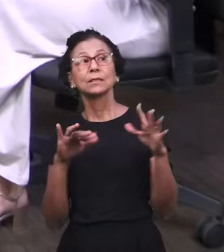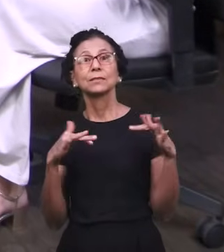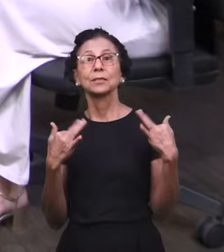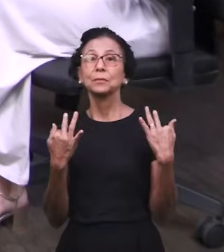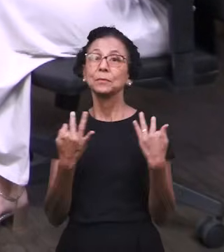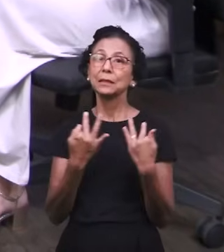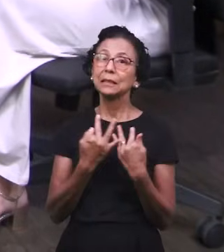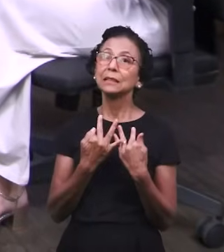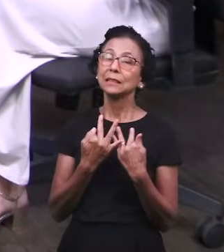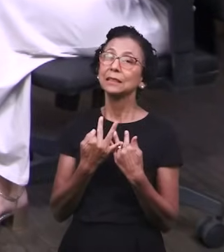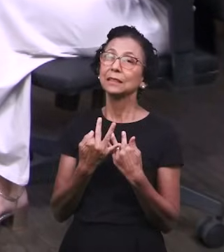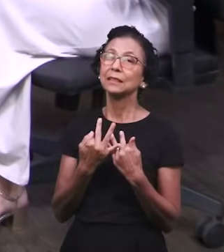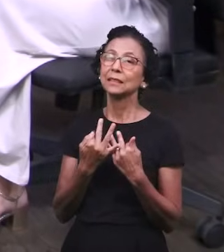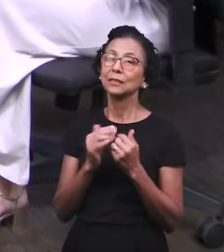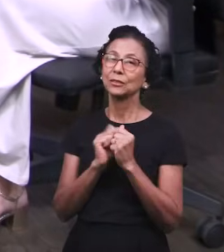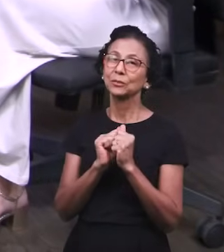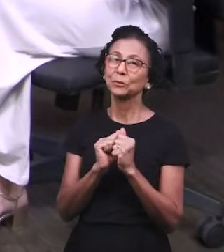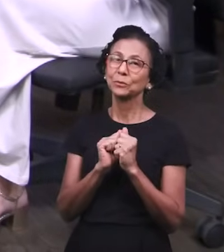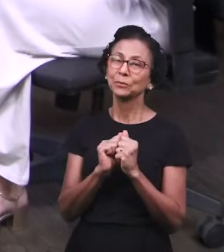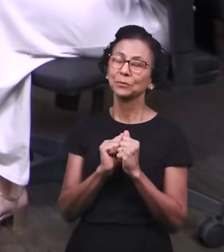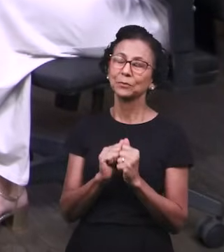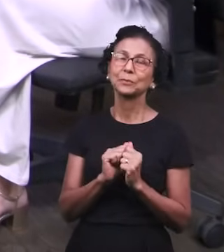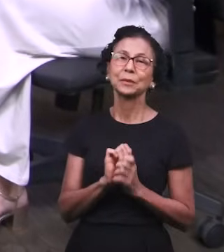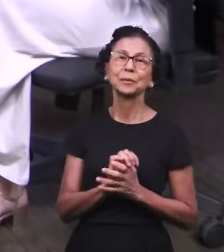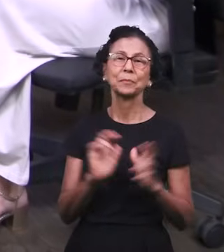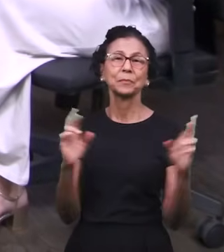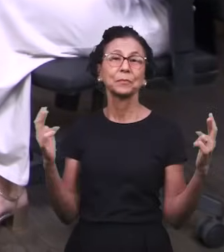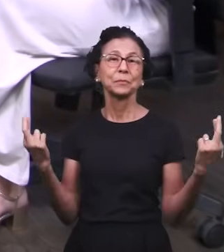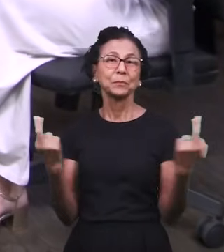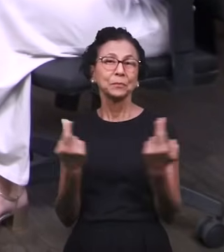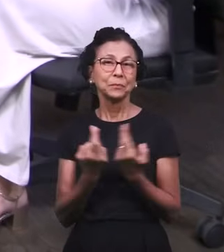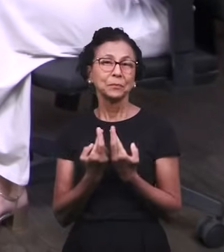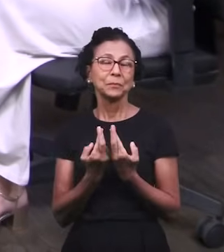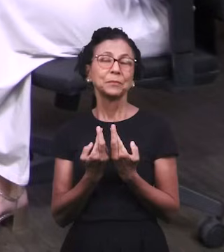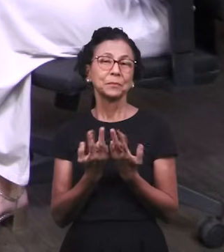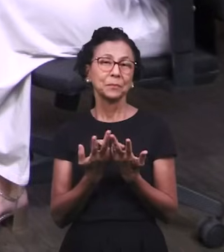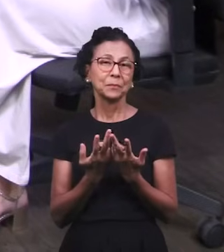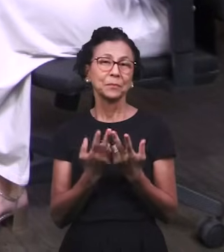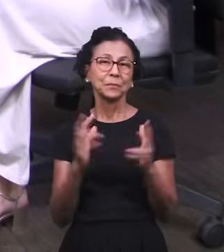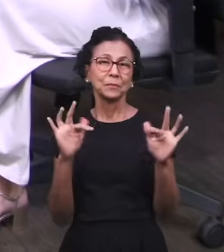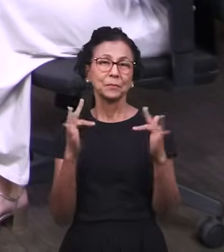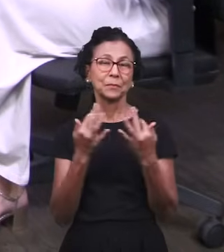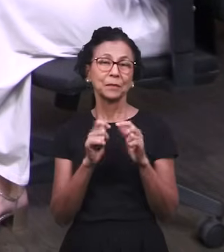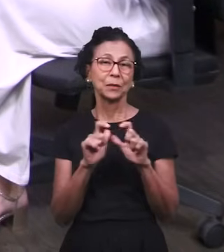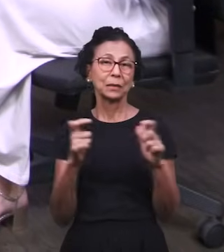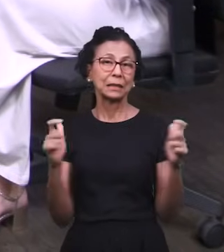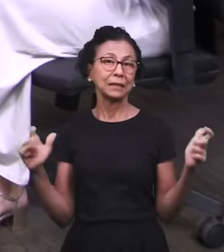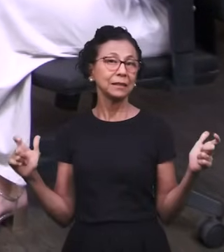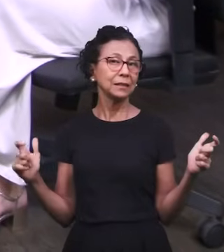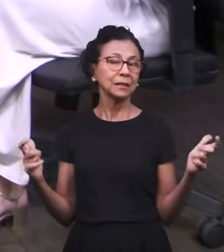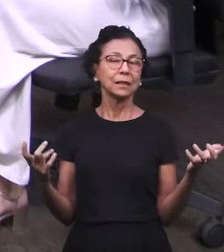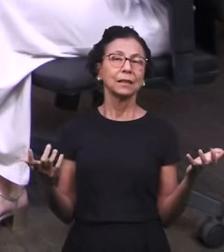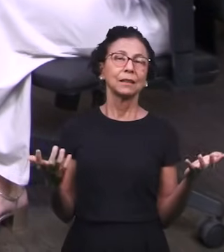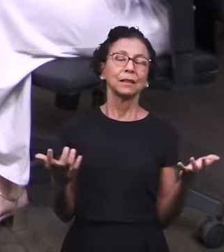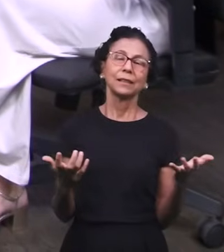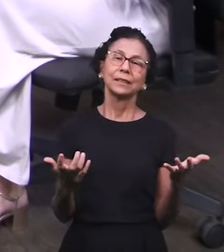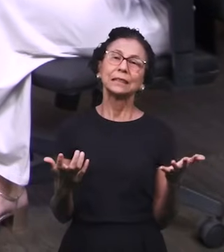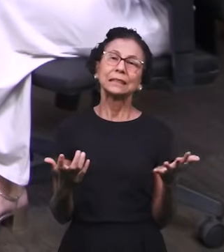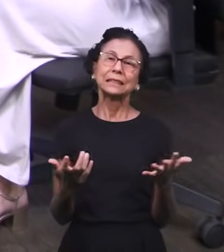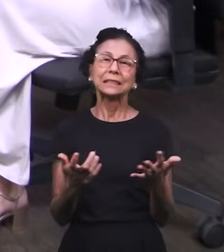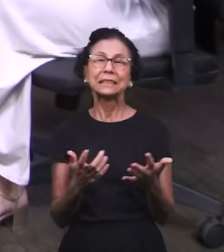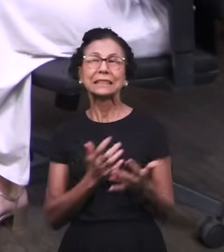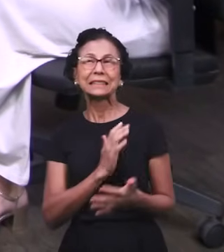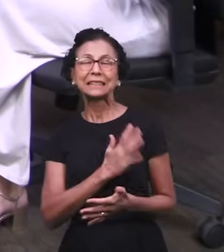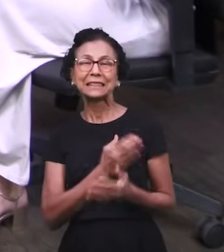É um momento em que os corações estão sensíveis, né? O sentimento fraternal, o